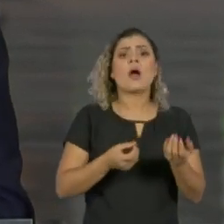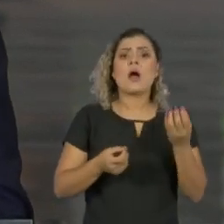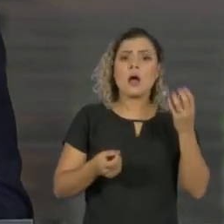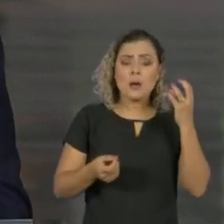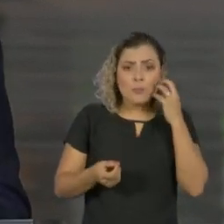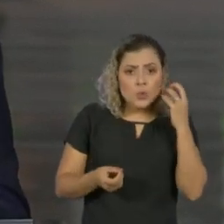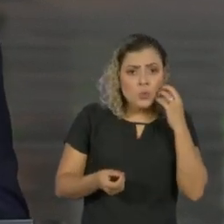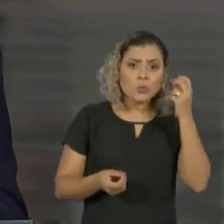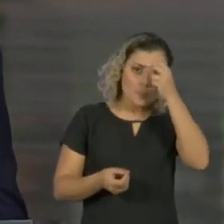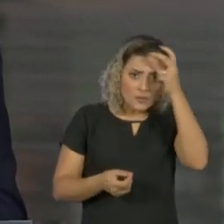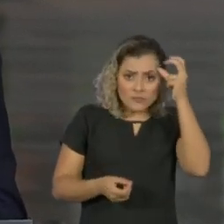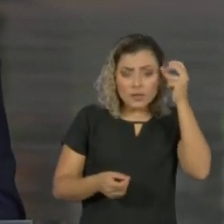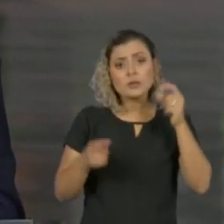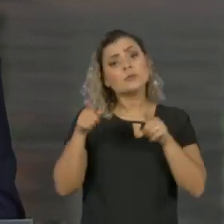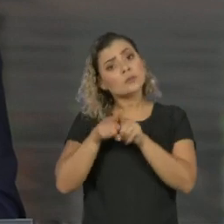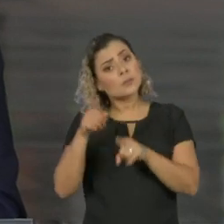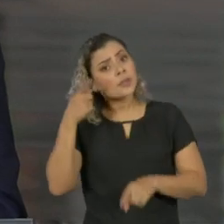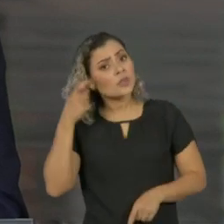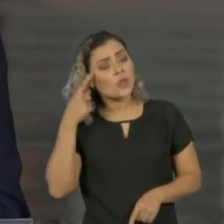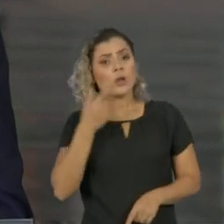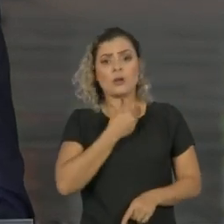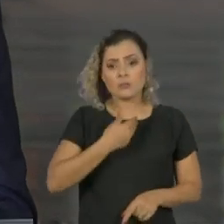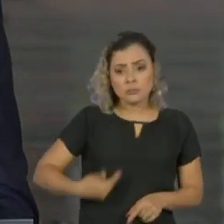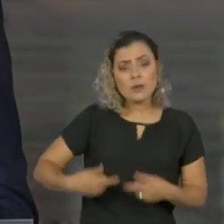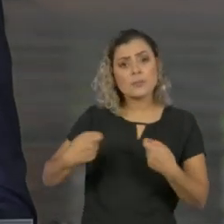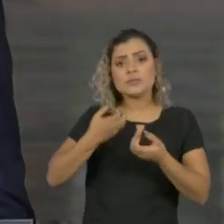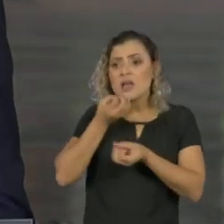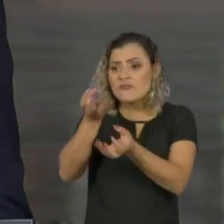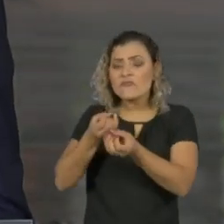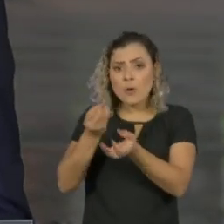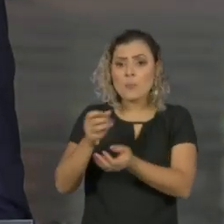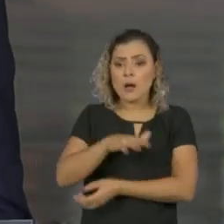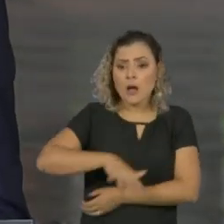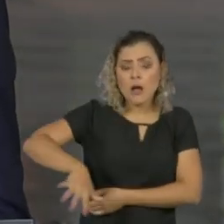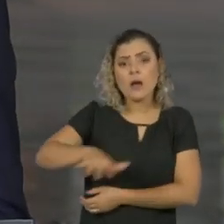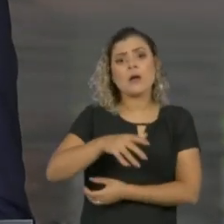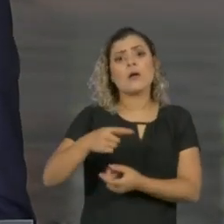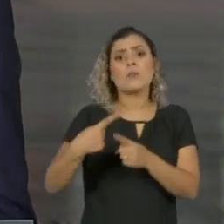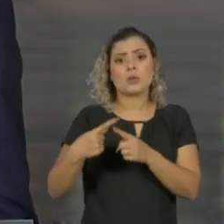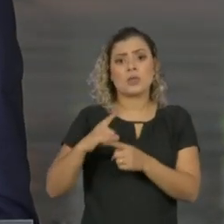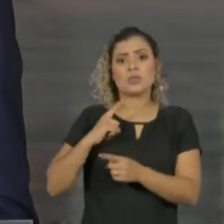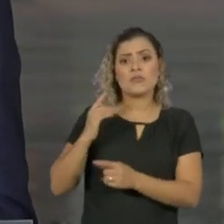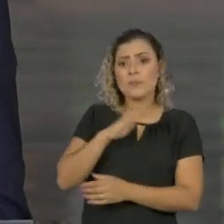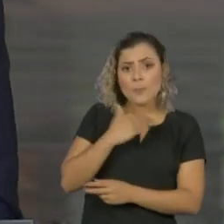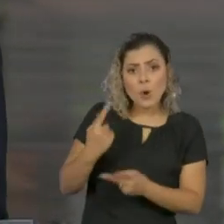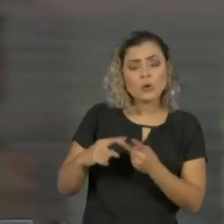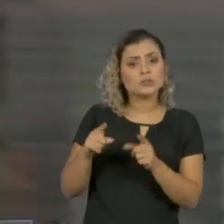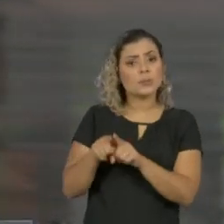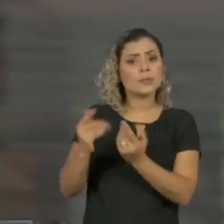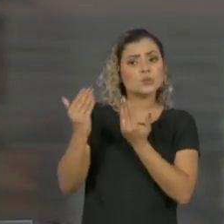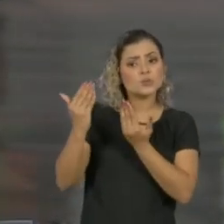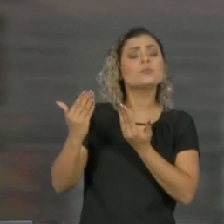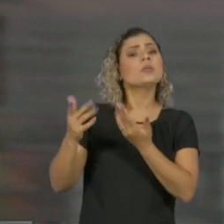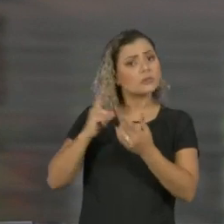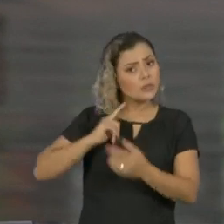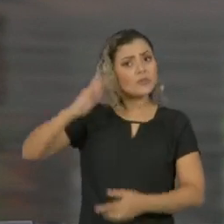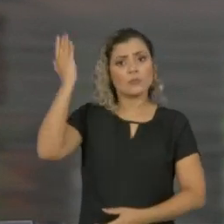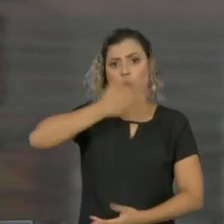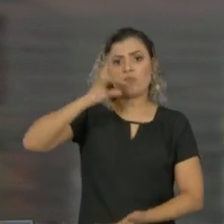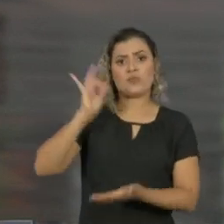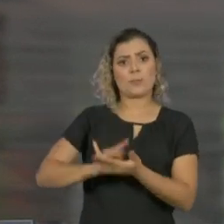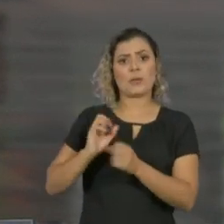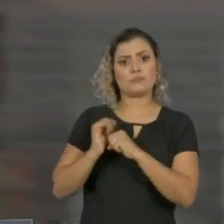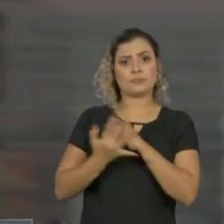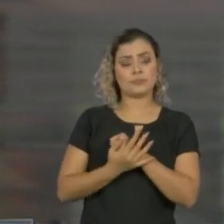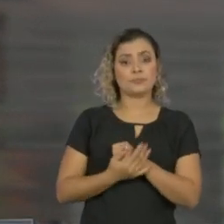isso contribuiu para ter esse número de mortes até agora nesse hospital. Obrigado. William Cury, jornalista da